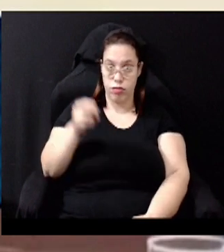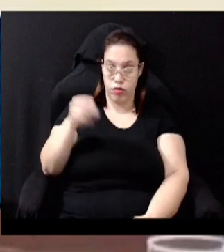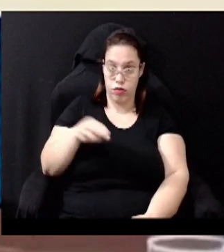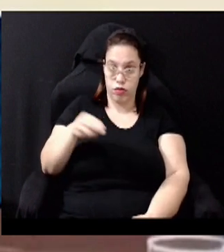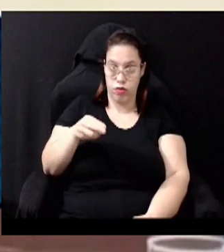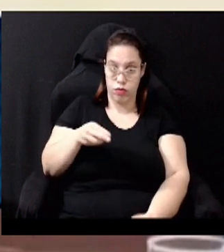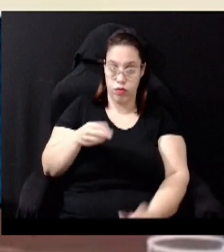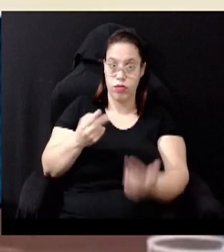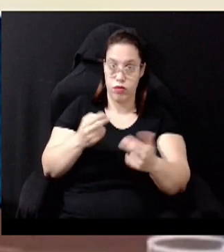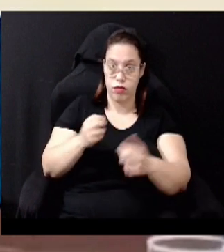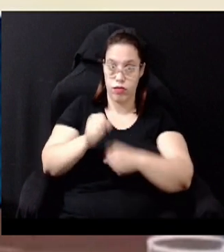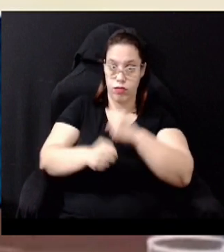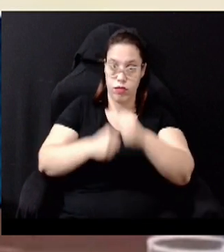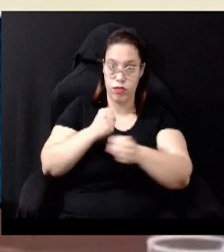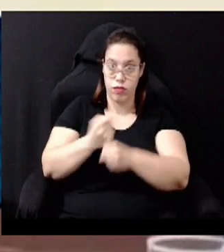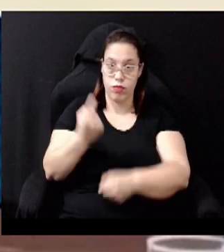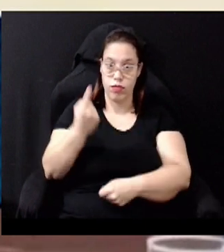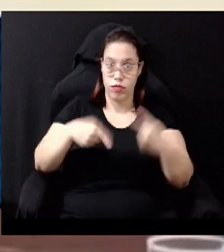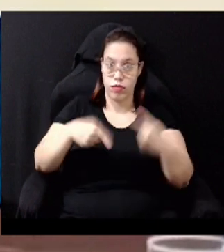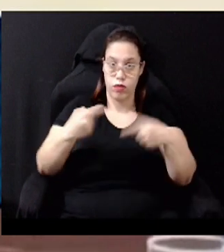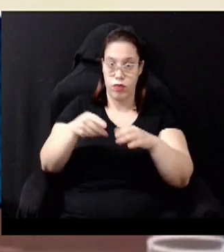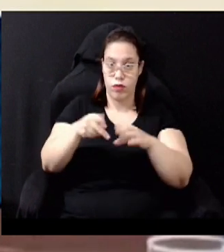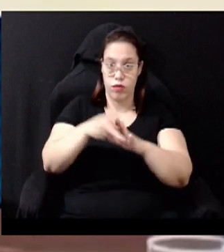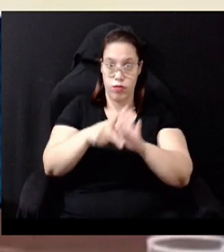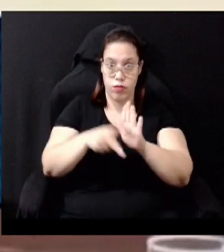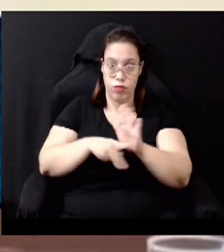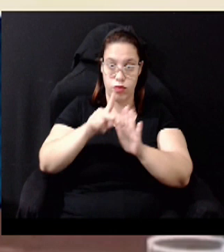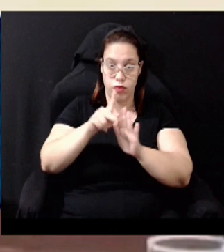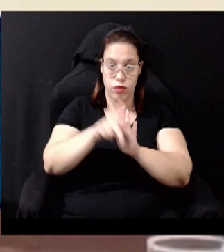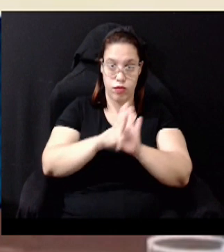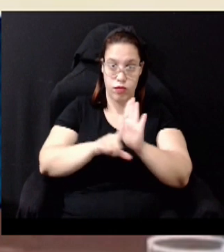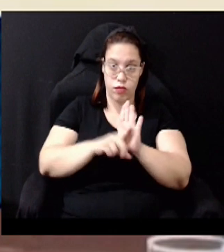ano. Primeira discussão e votação do projeto de lei número